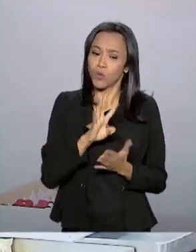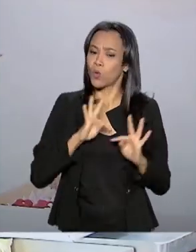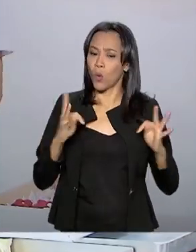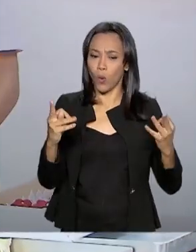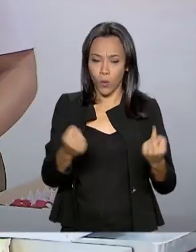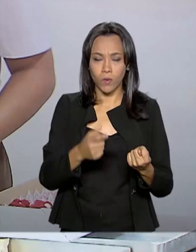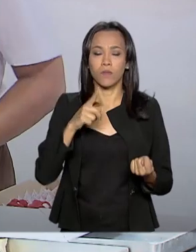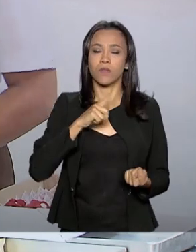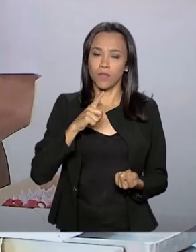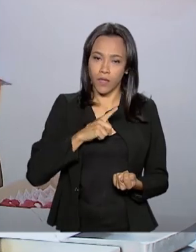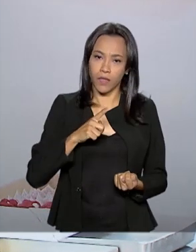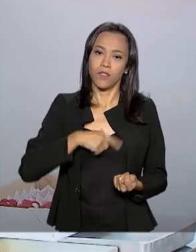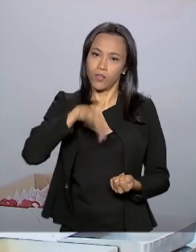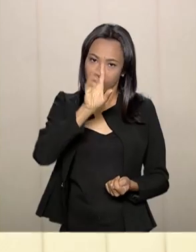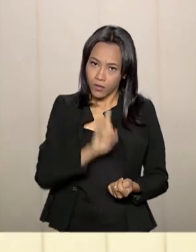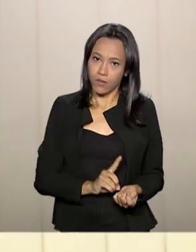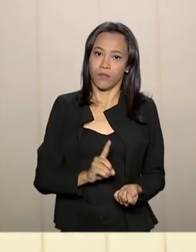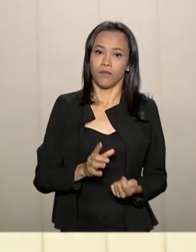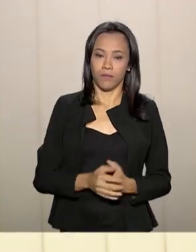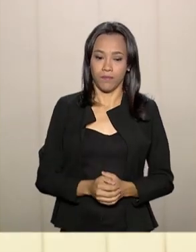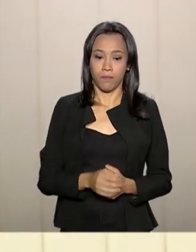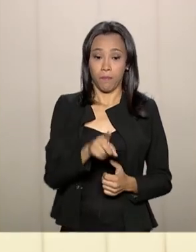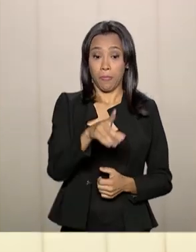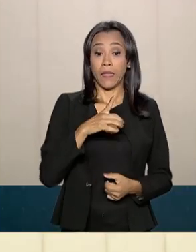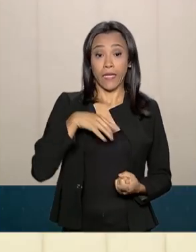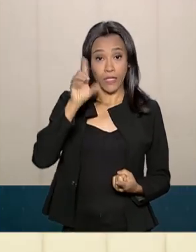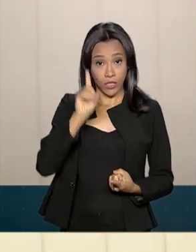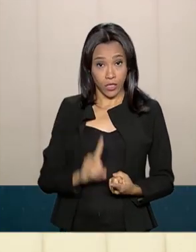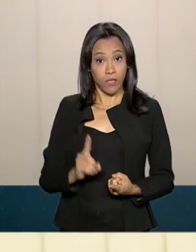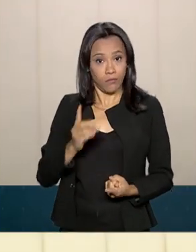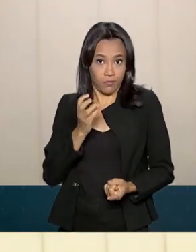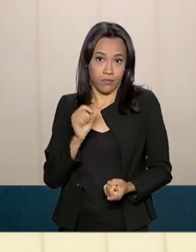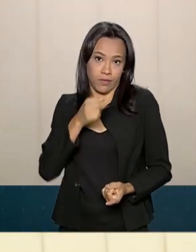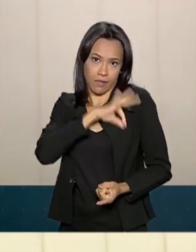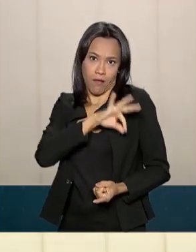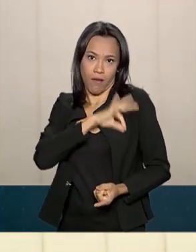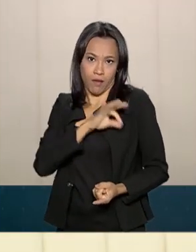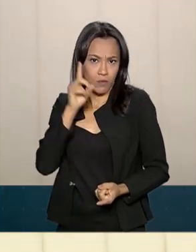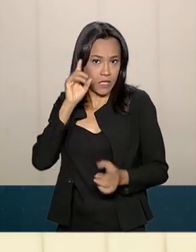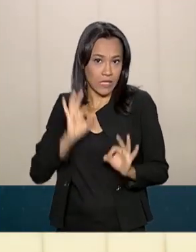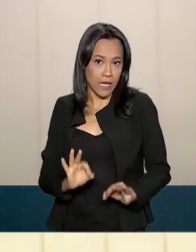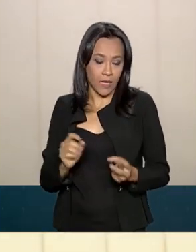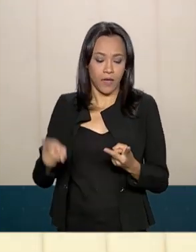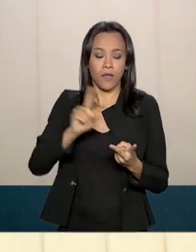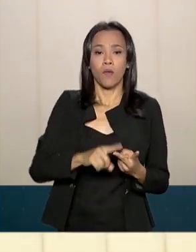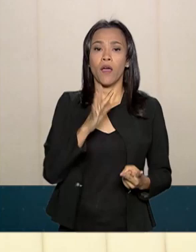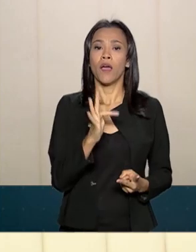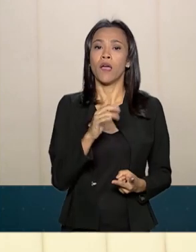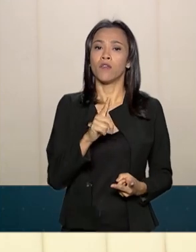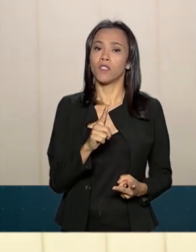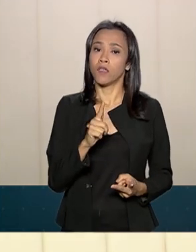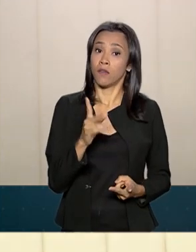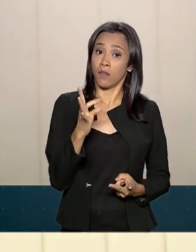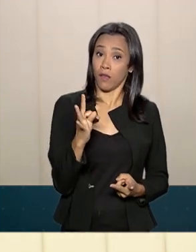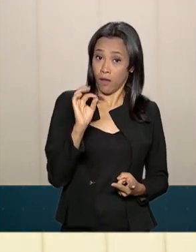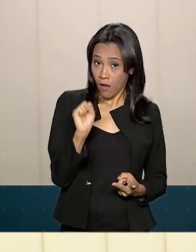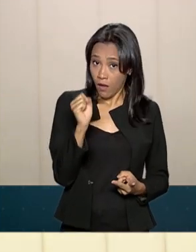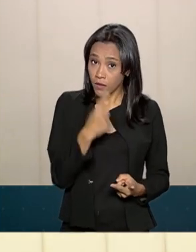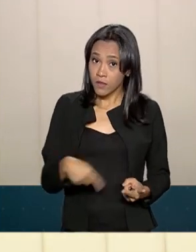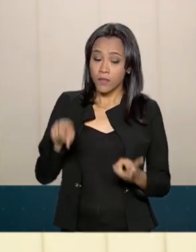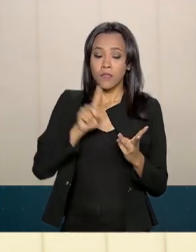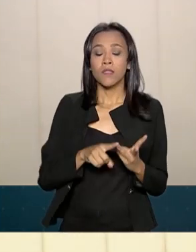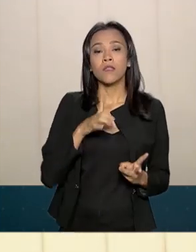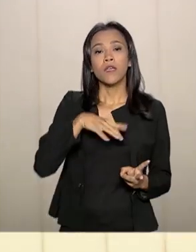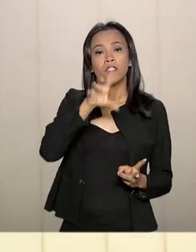obrigações e direitos que têm direito a receber além do salário em dia o fgts ele tem direito à